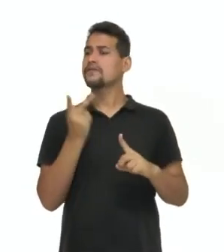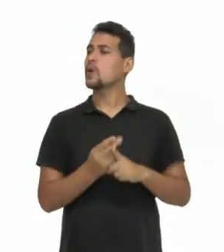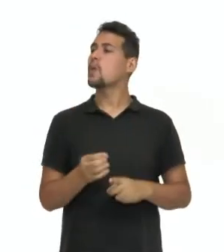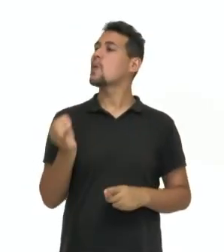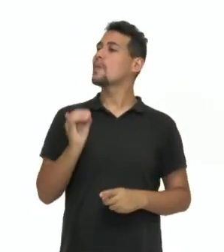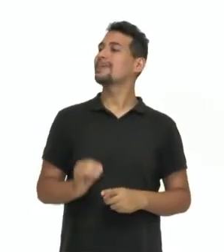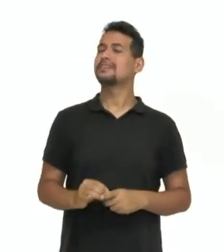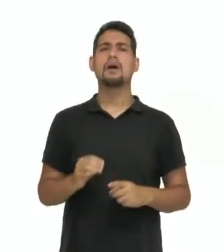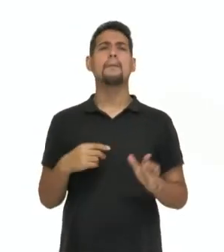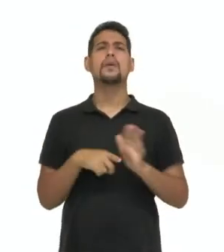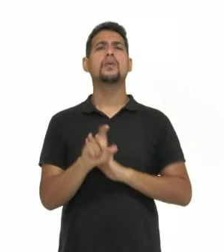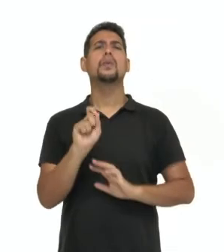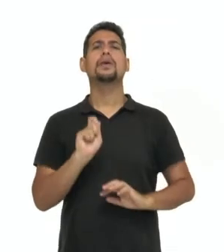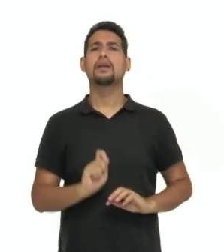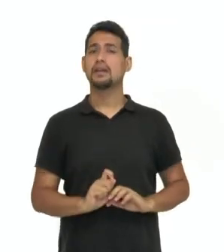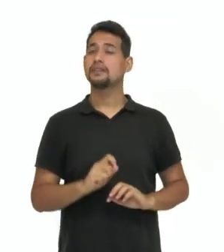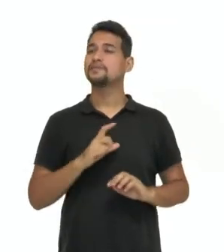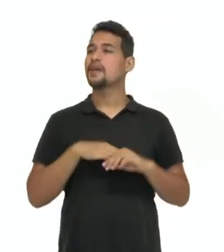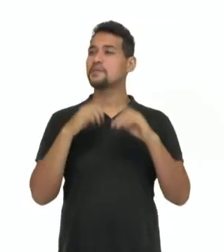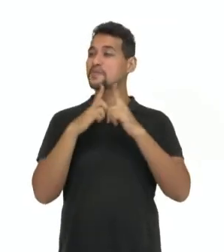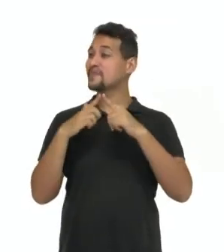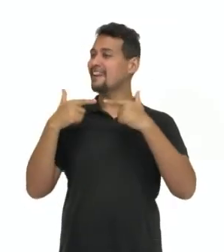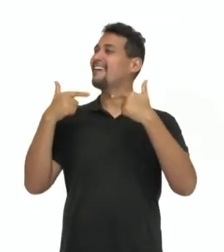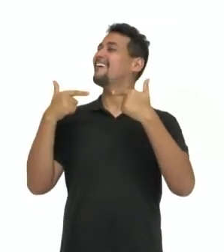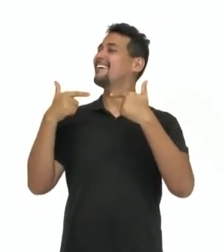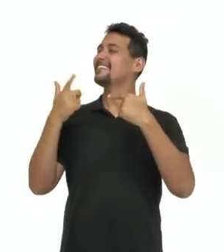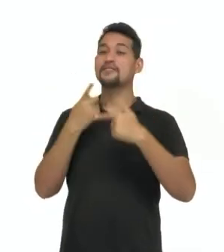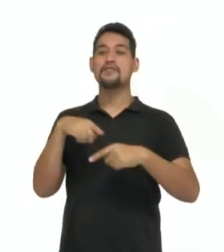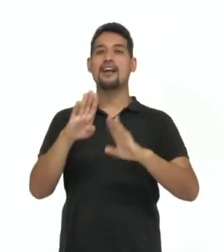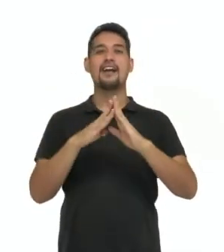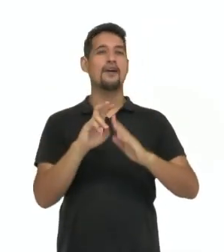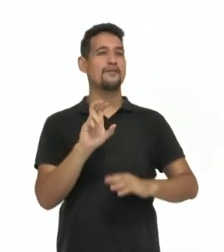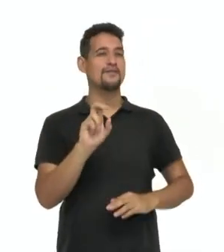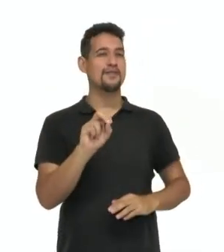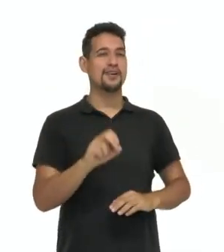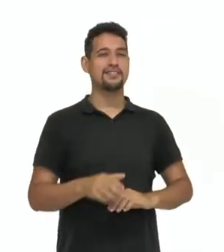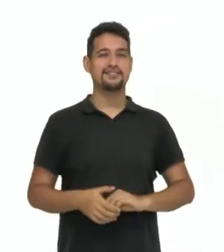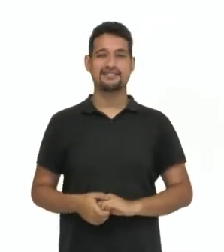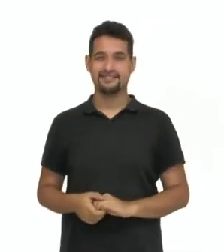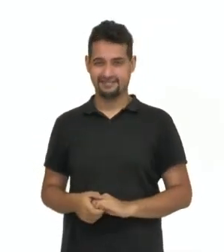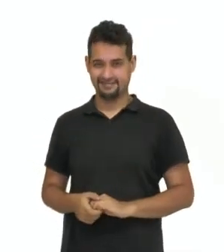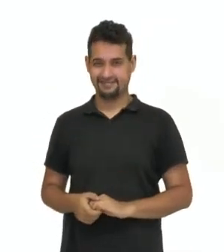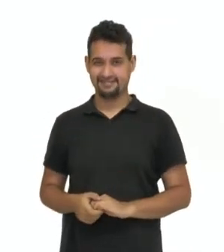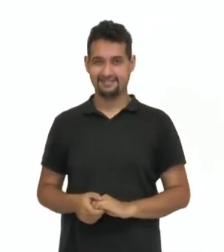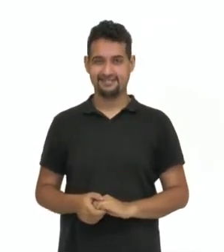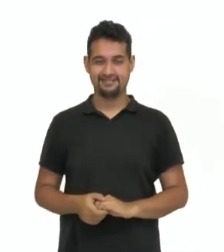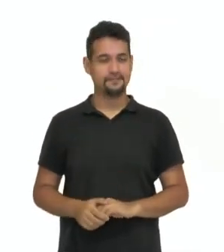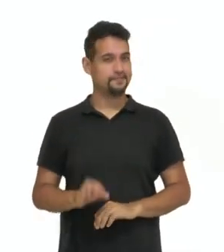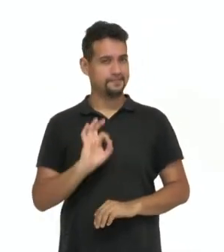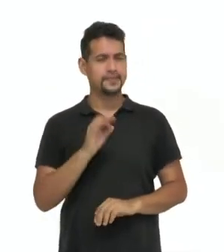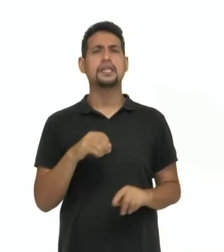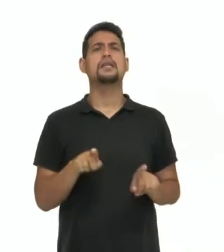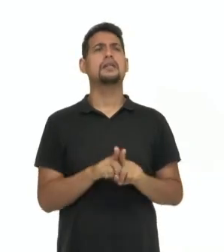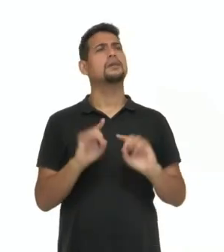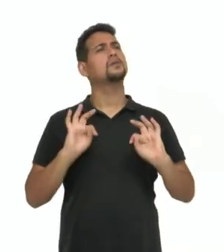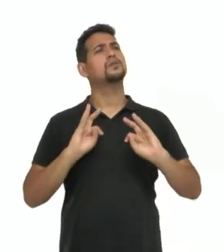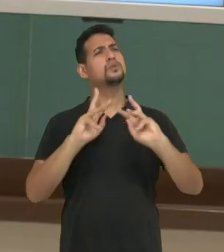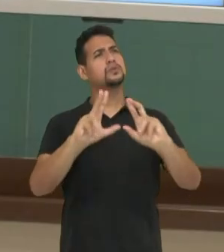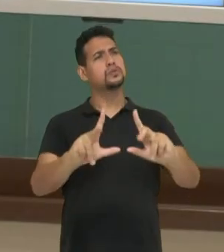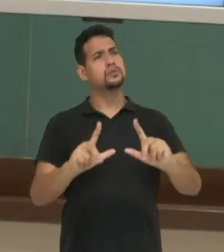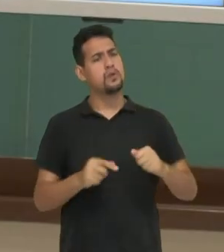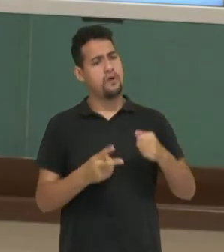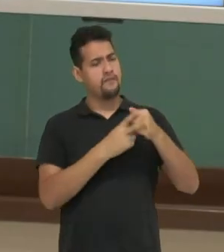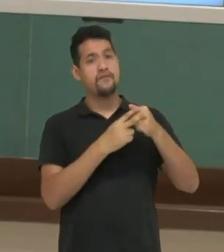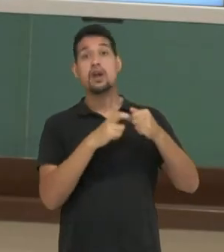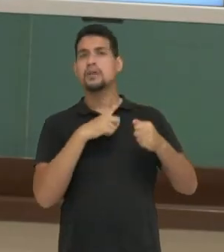le contestó con una sonrisa y fue a la casa de su abuela. Certo? Então, aqui todos os verbos